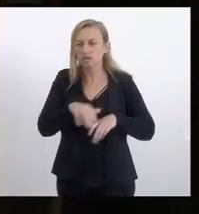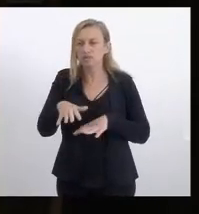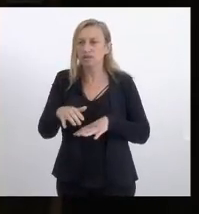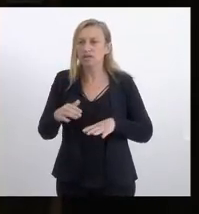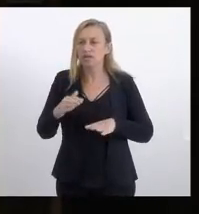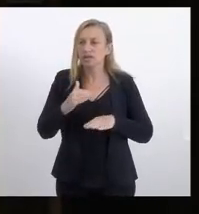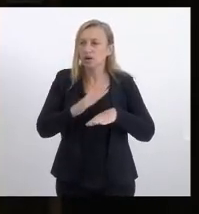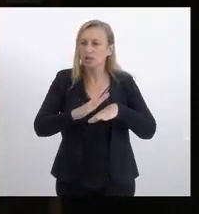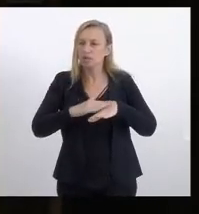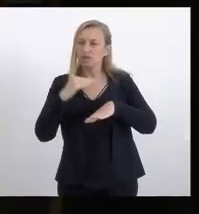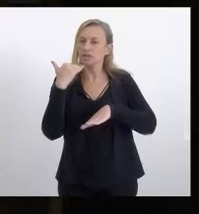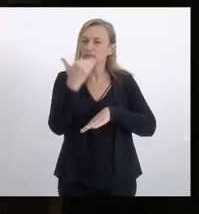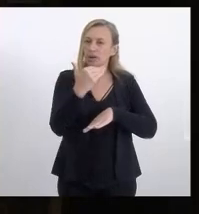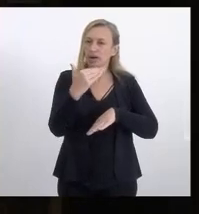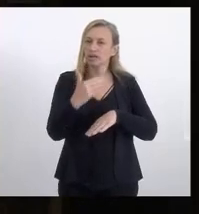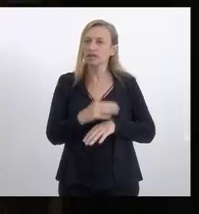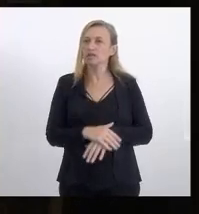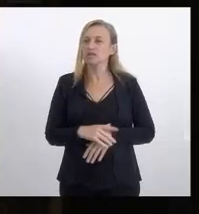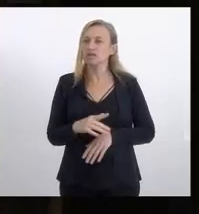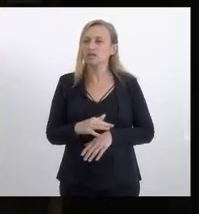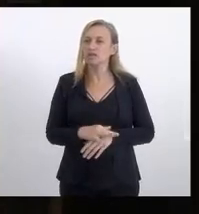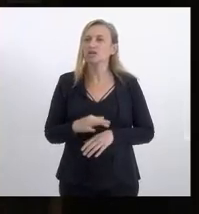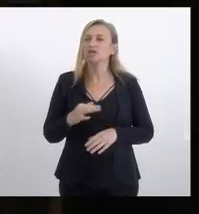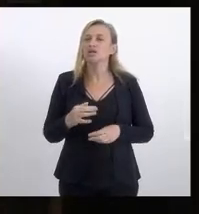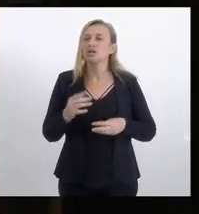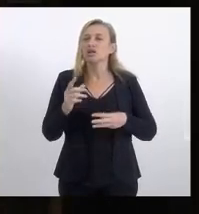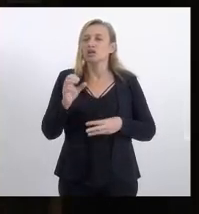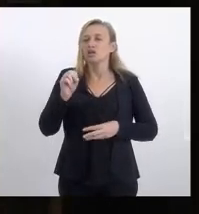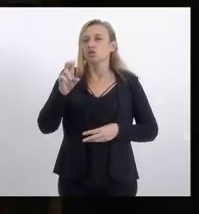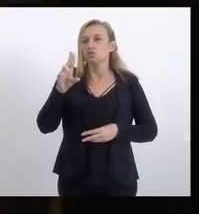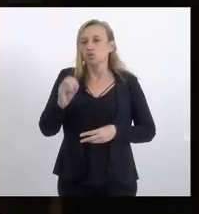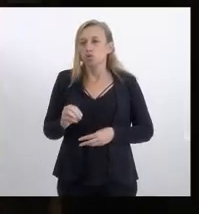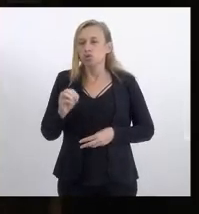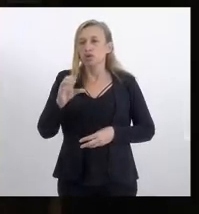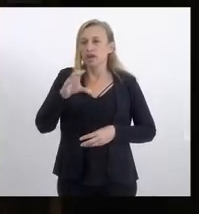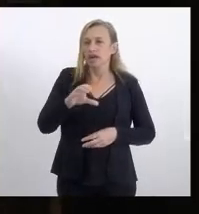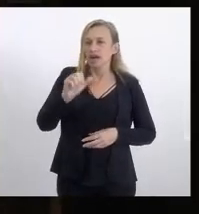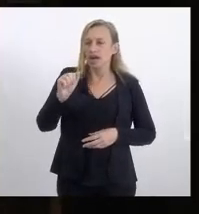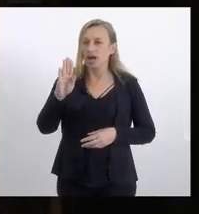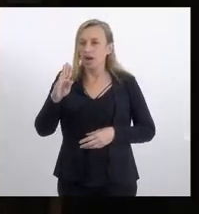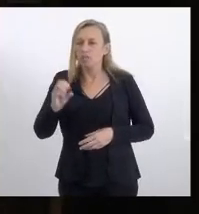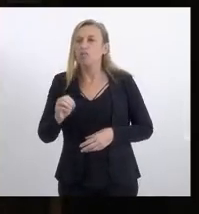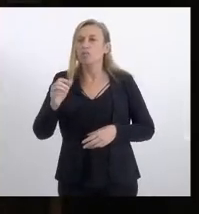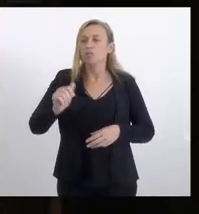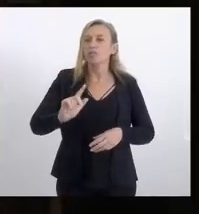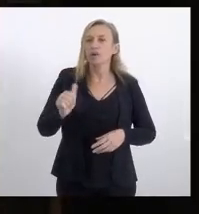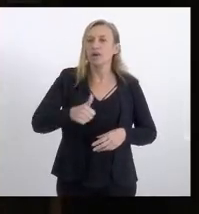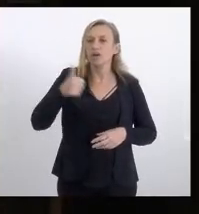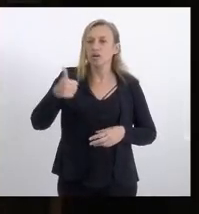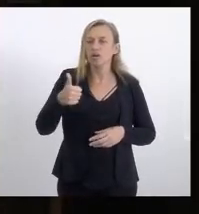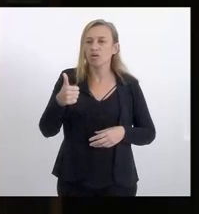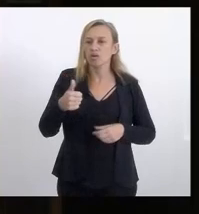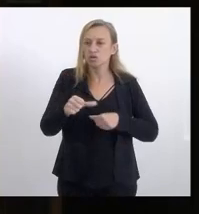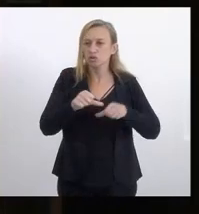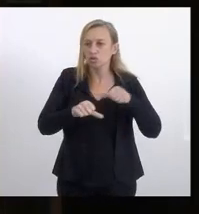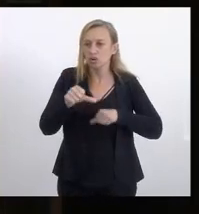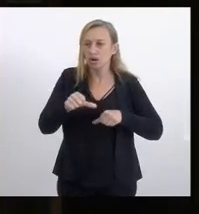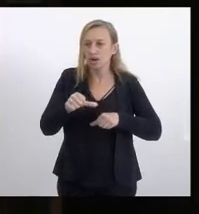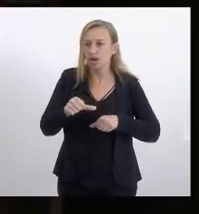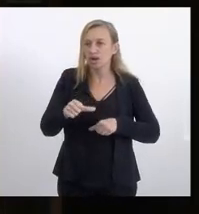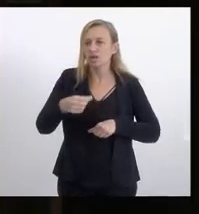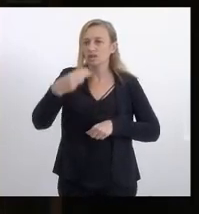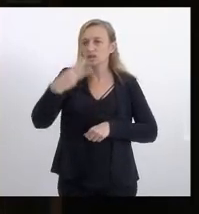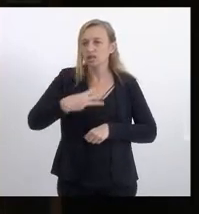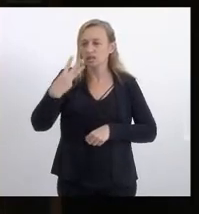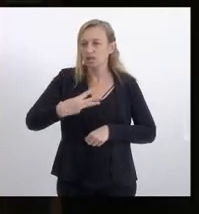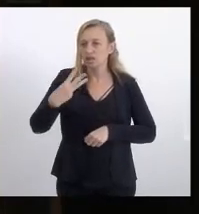hipóteses e colocamos que ao invés do soldo de cabo seria o soldo de Terceiro Sargento Pode parecer